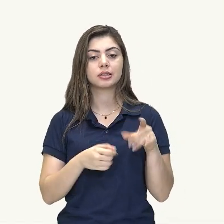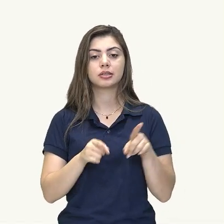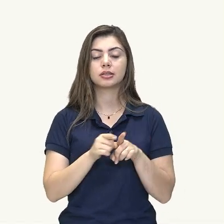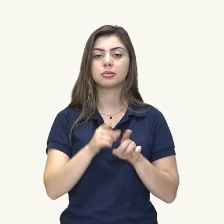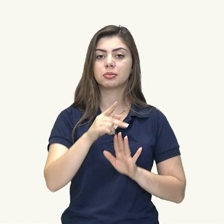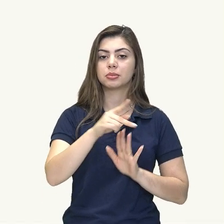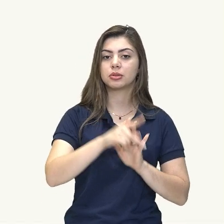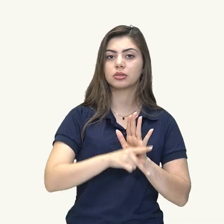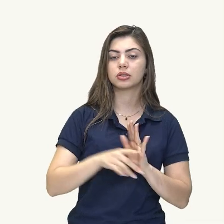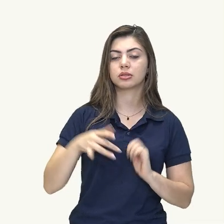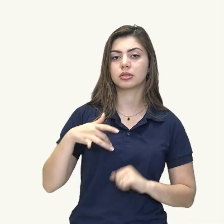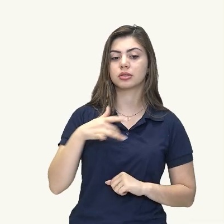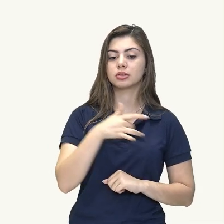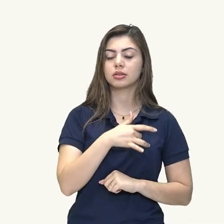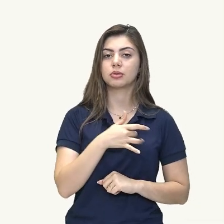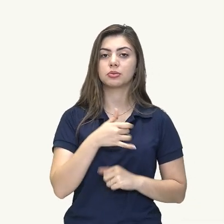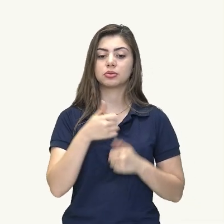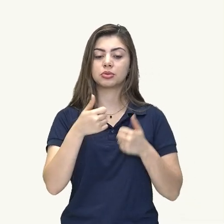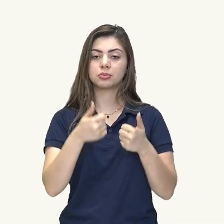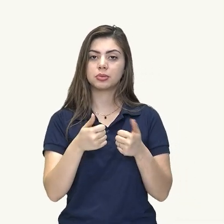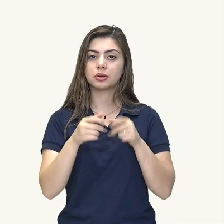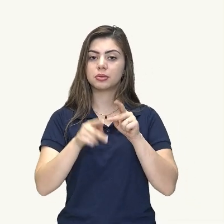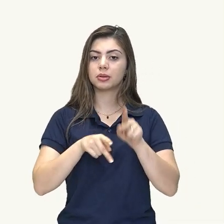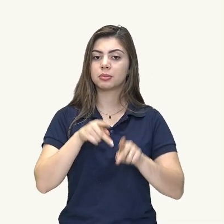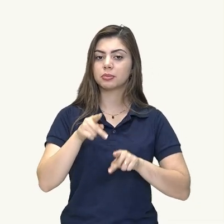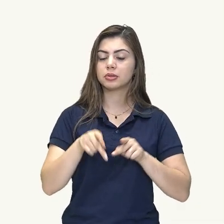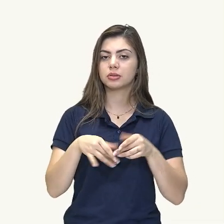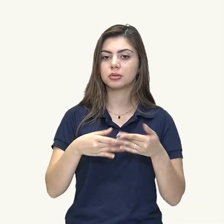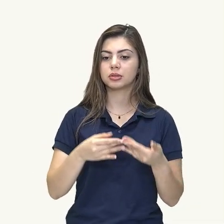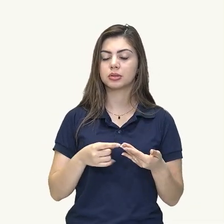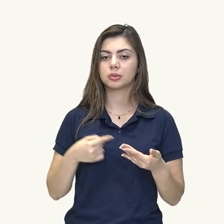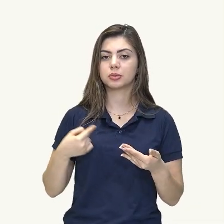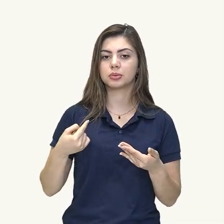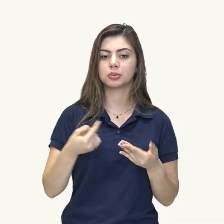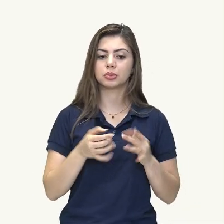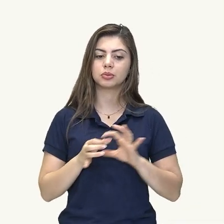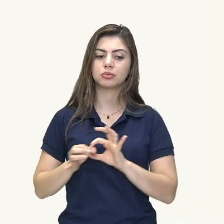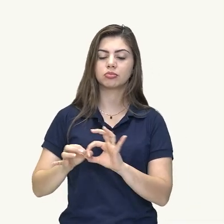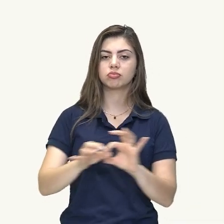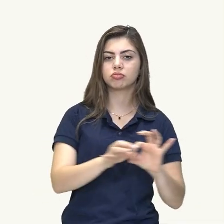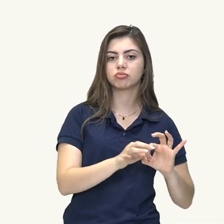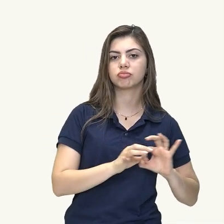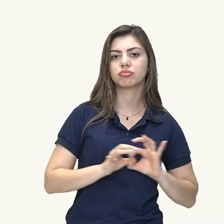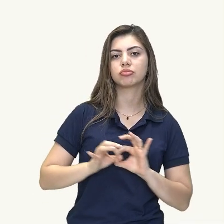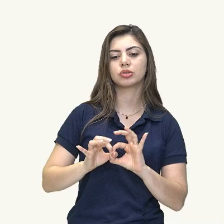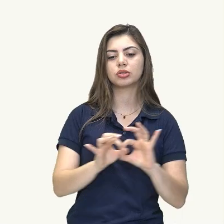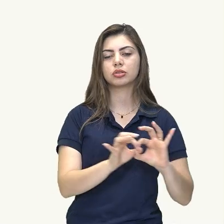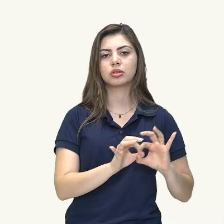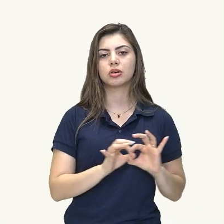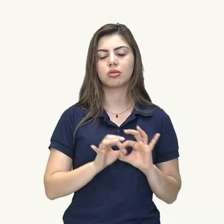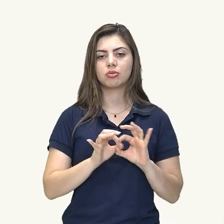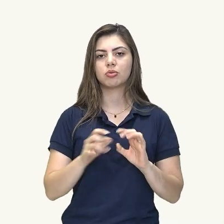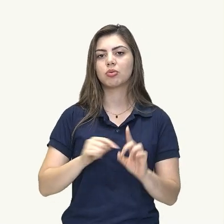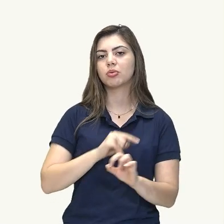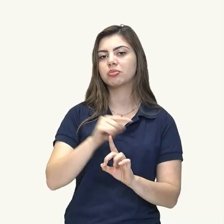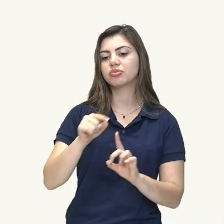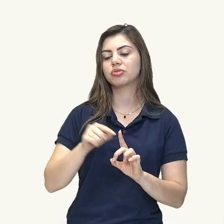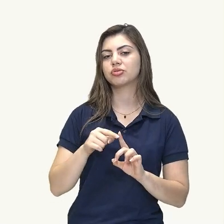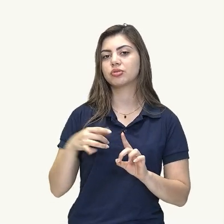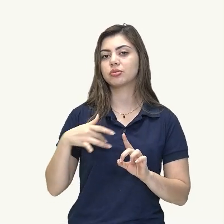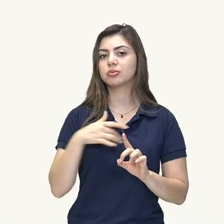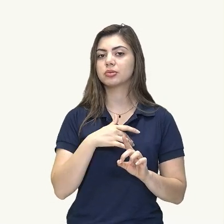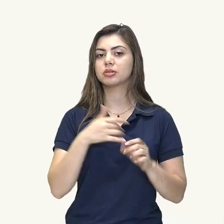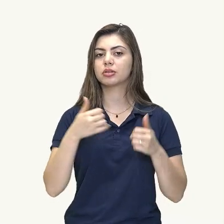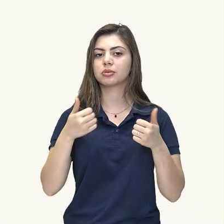pública, fortalecendo a união em torno de um bem-estar coletivo. Portanto, a decisão de se